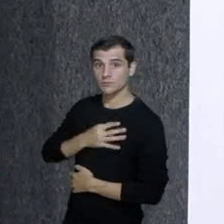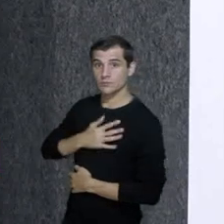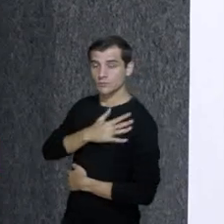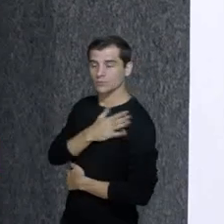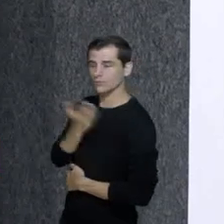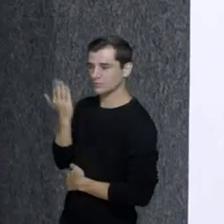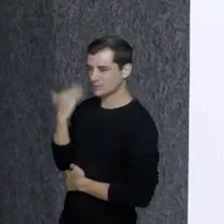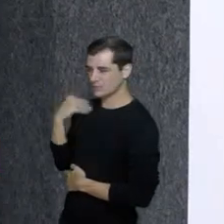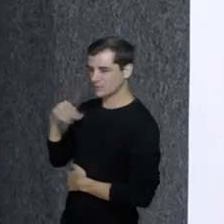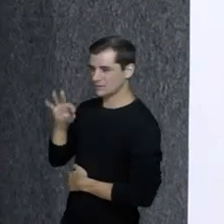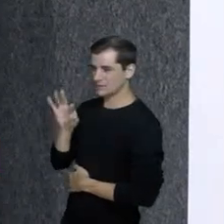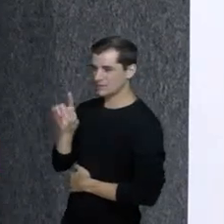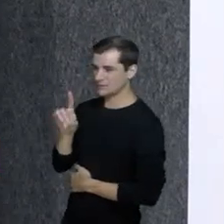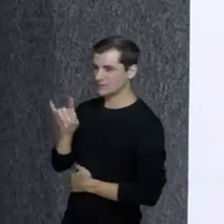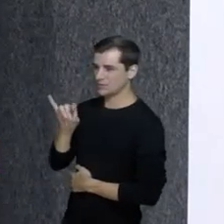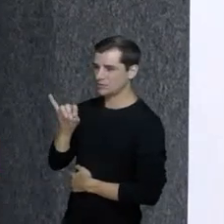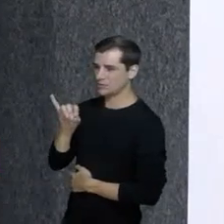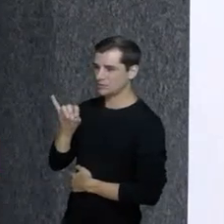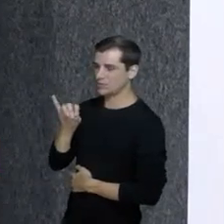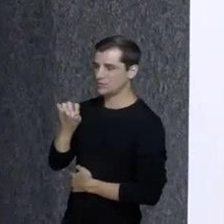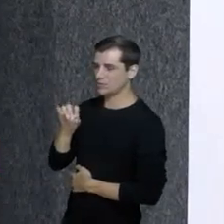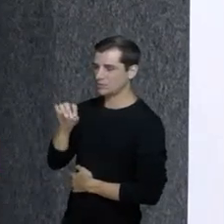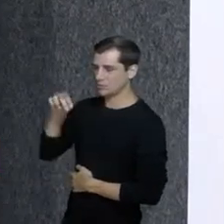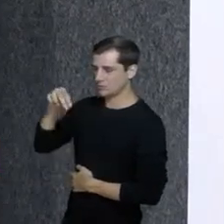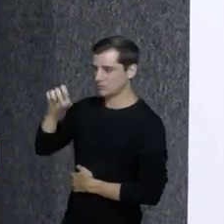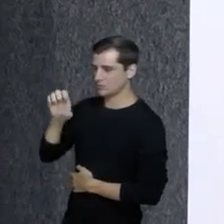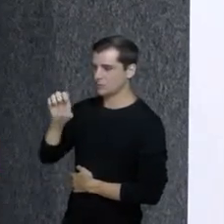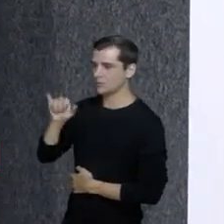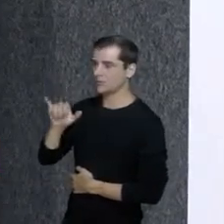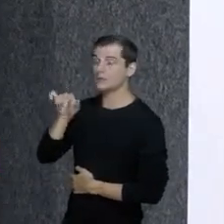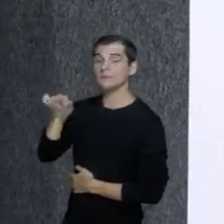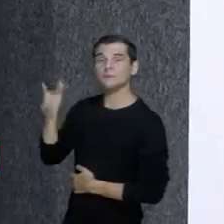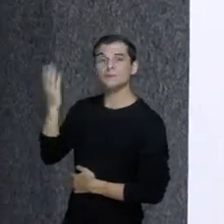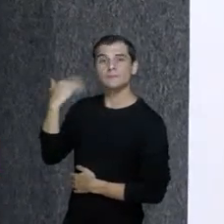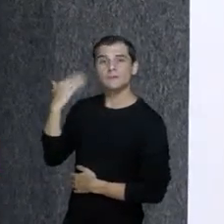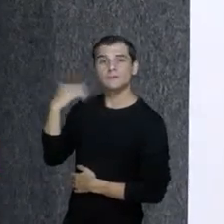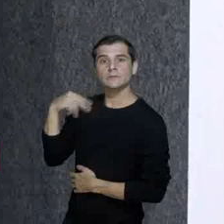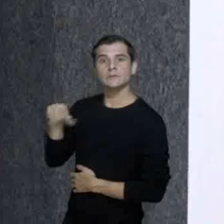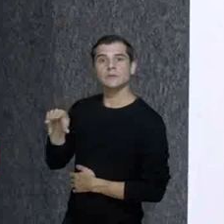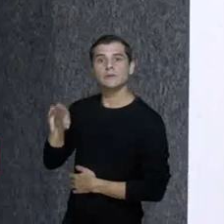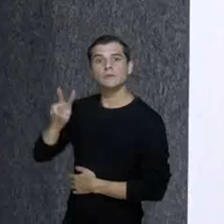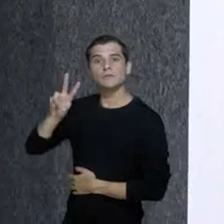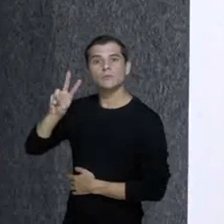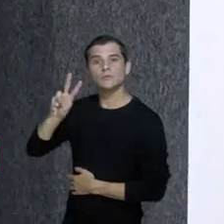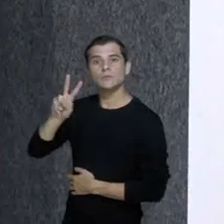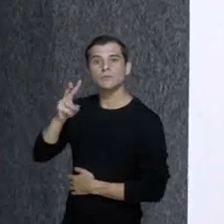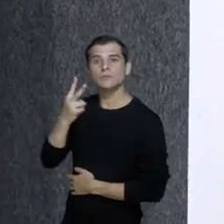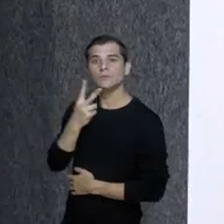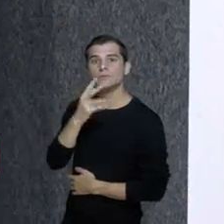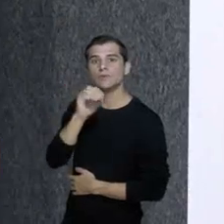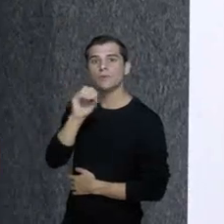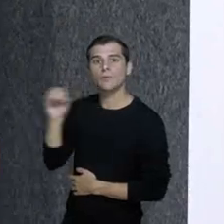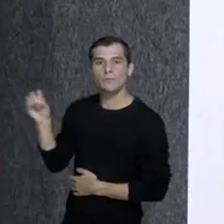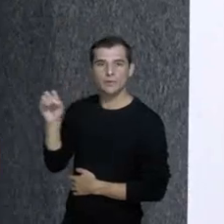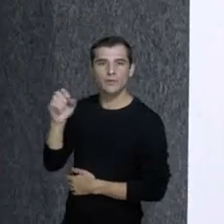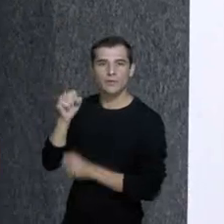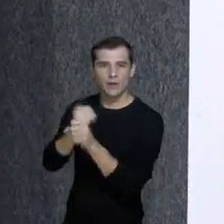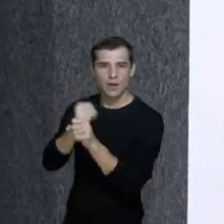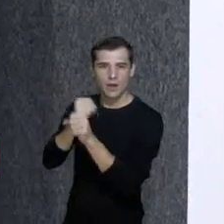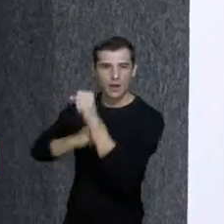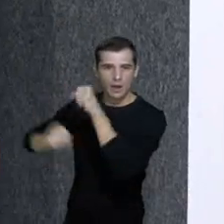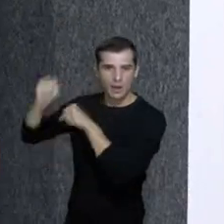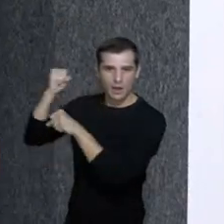2000 ainda não com o nome que você tem a ver com a corrupção mas com eh o não corrupção e vejam que é um tema